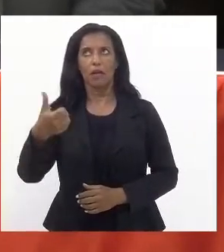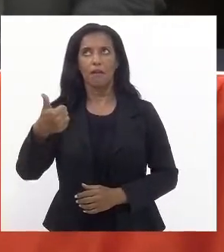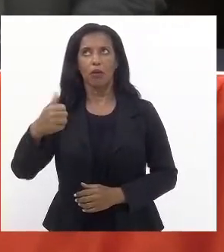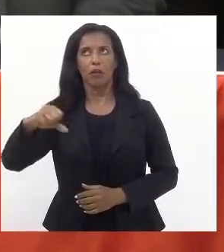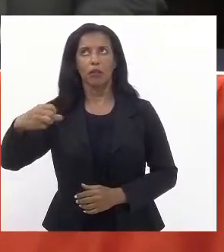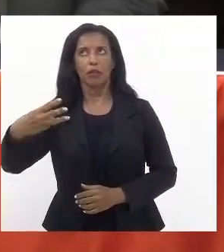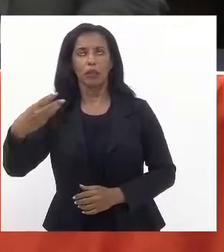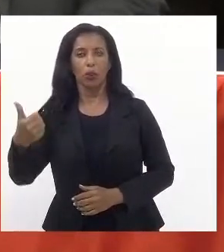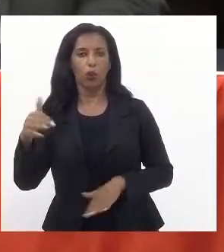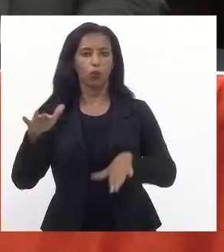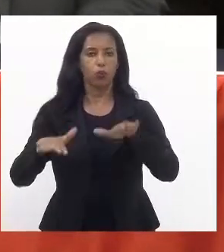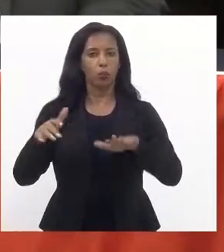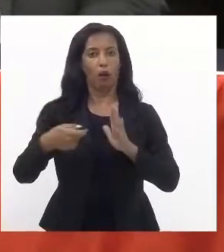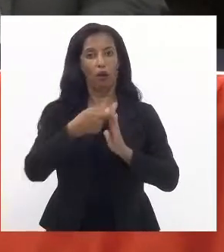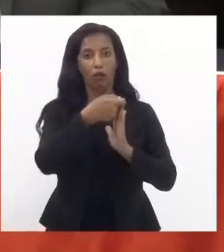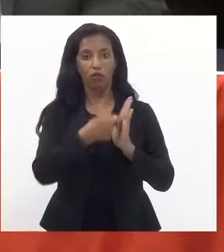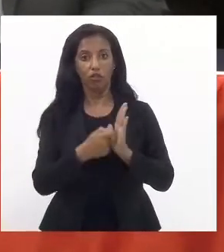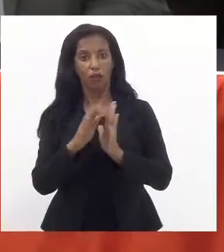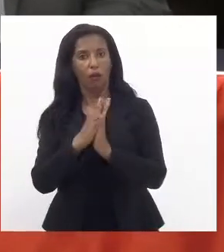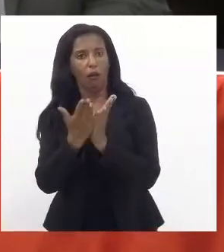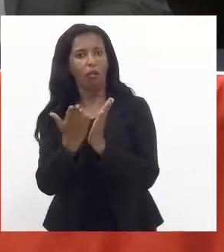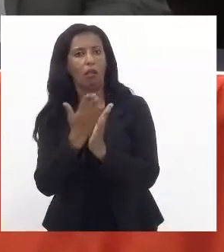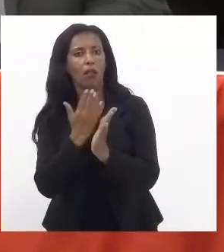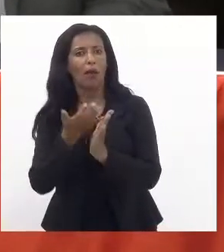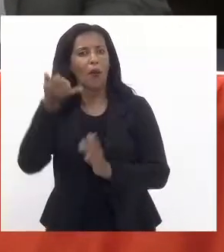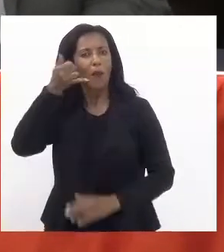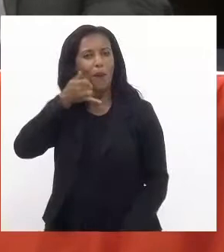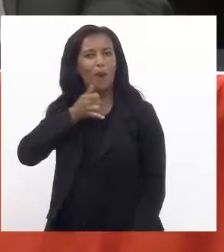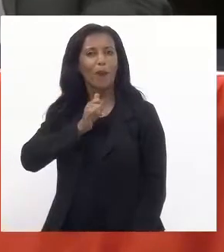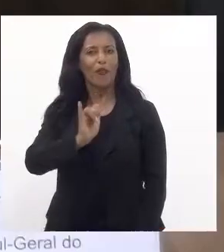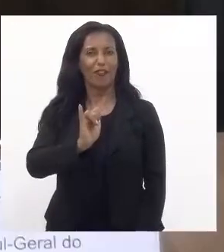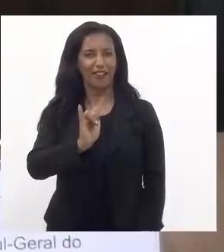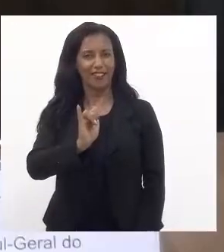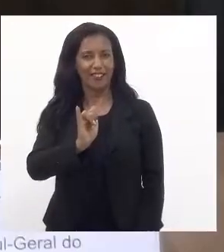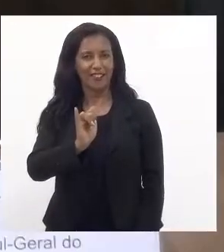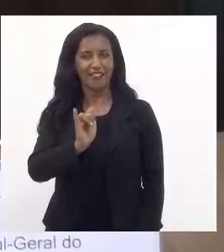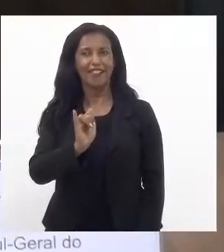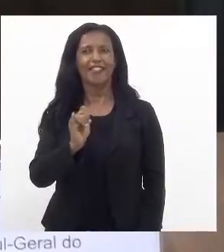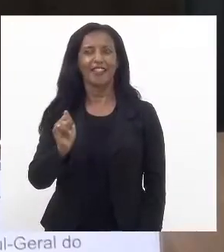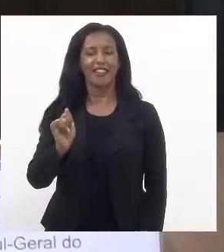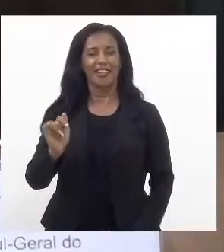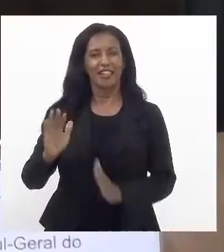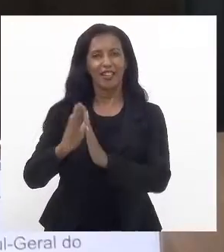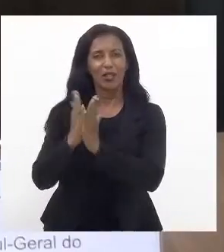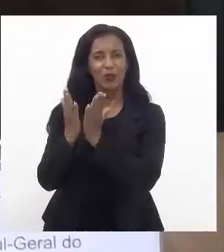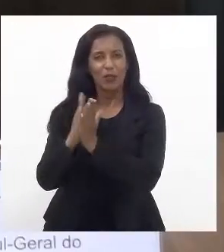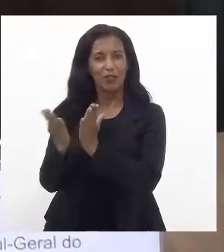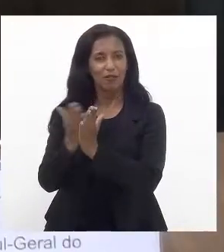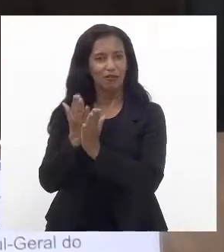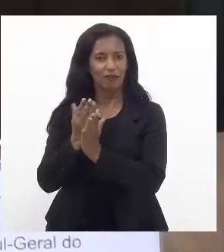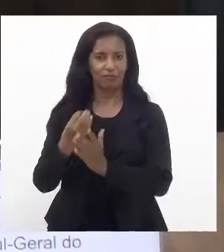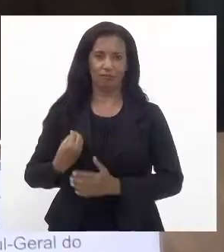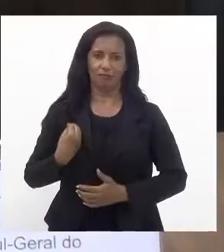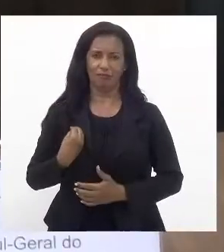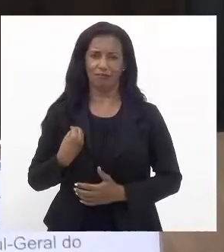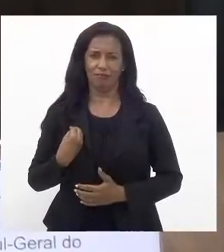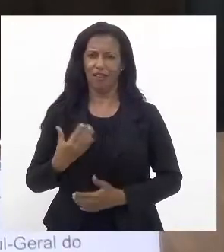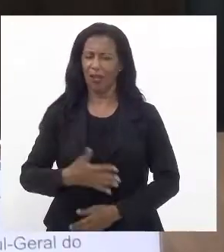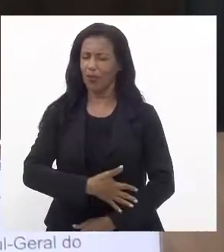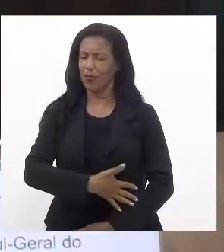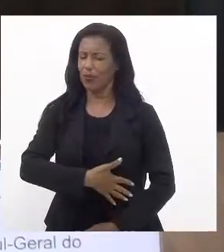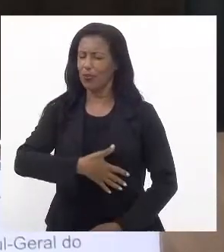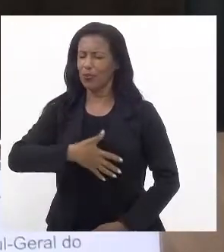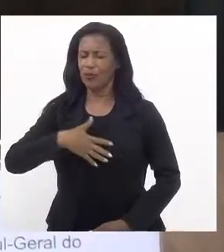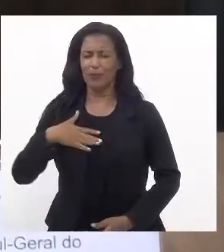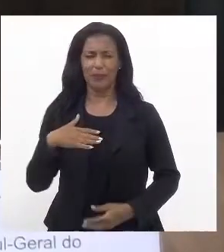1931, que escreveu os livros O Profeta, O Jardim do Profeta e O Pequeno Livro da Vida. É uma honra